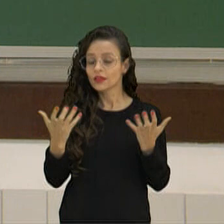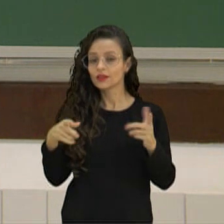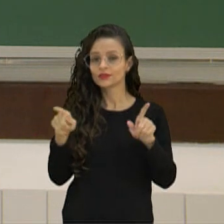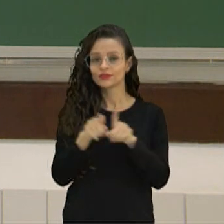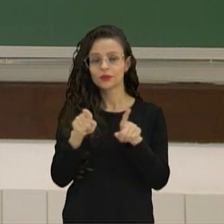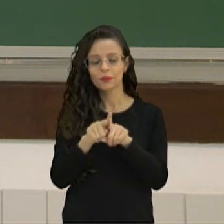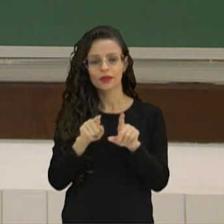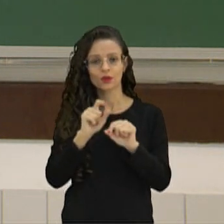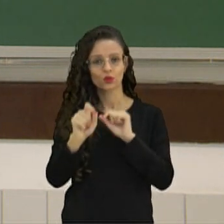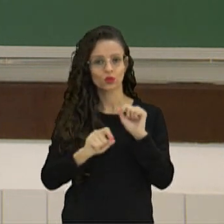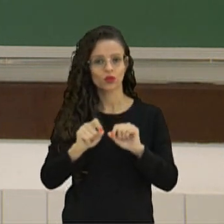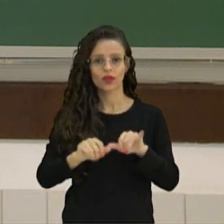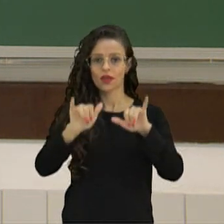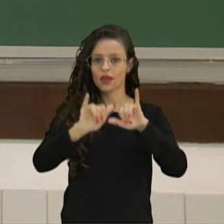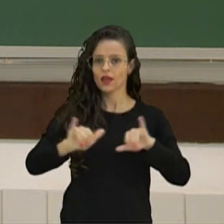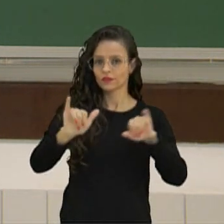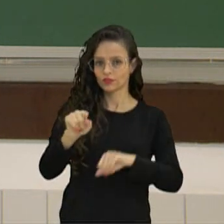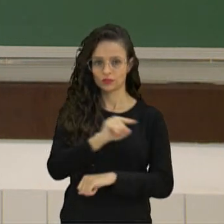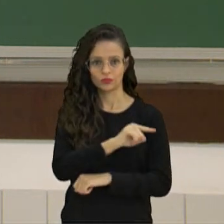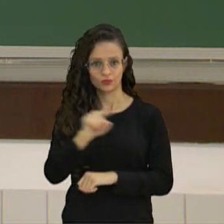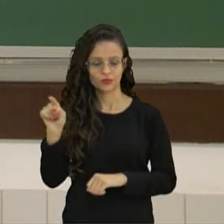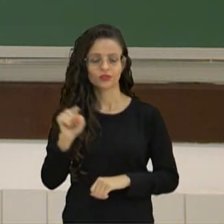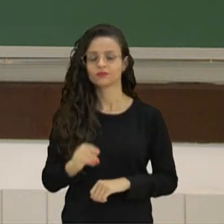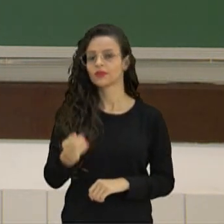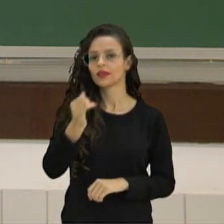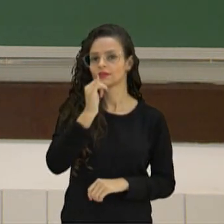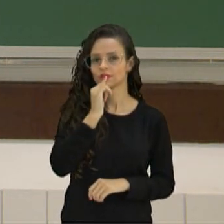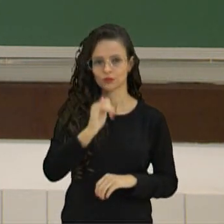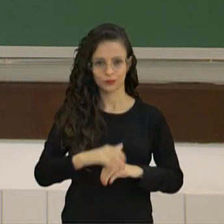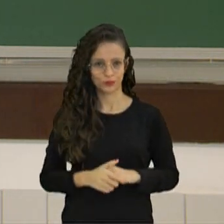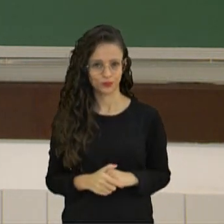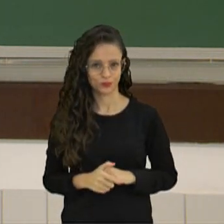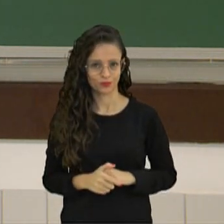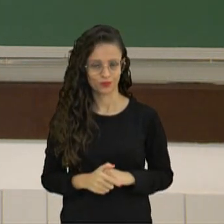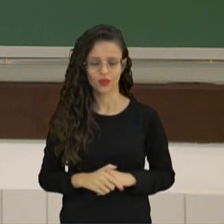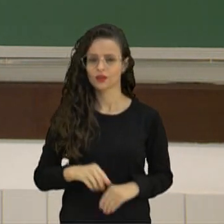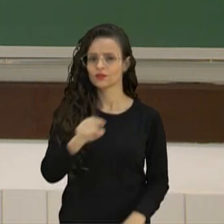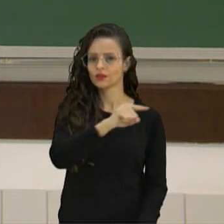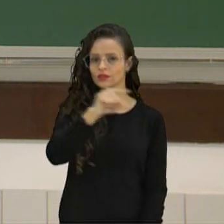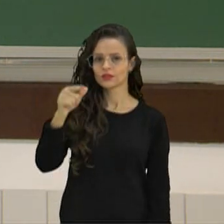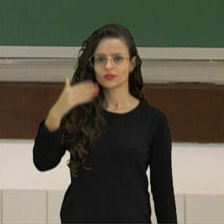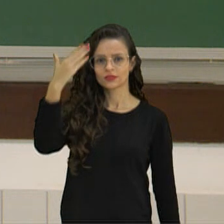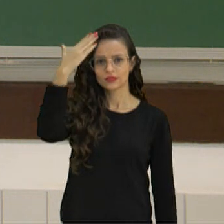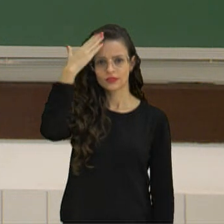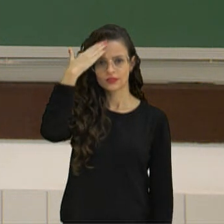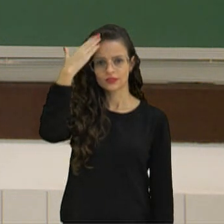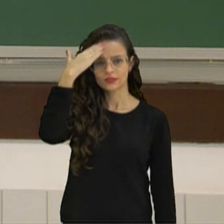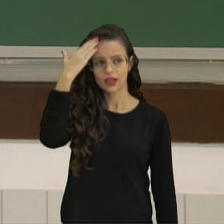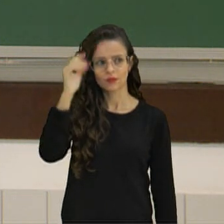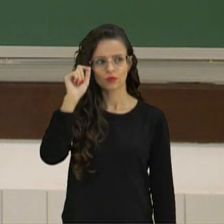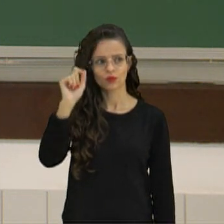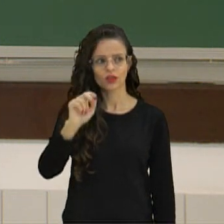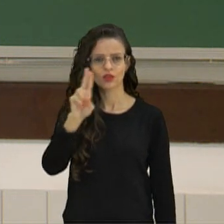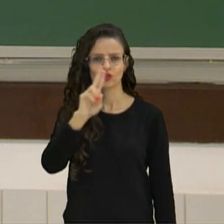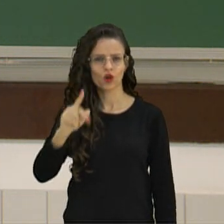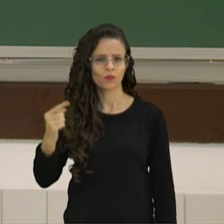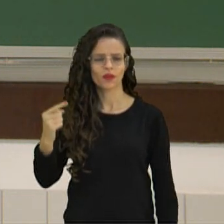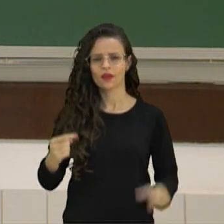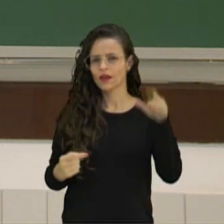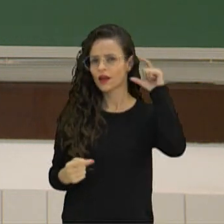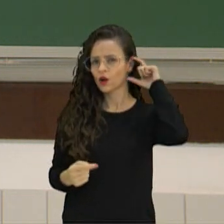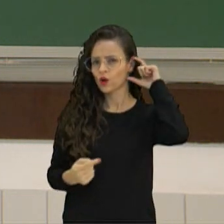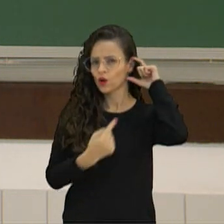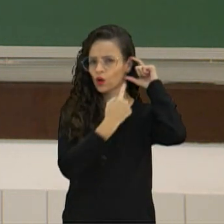fazer algumas considerações com vocês. Por exemplo, vocês sabem como que é o nome desta parte aqui da nossa orelha,